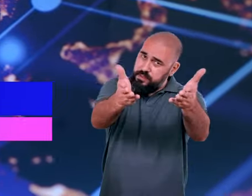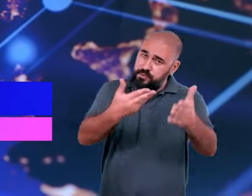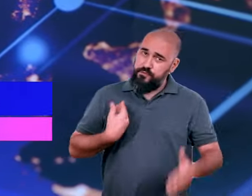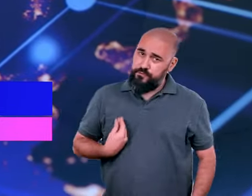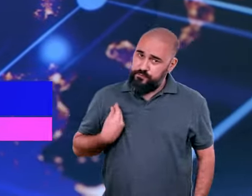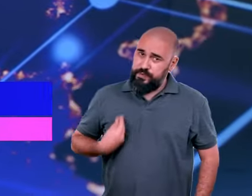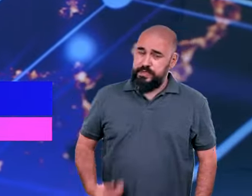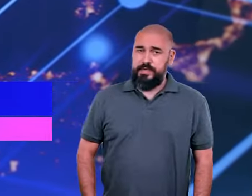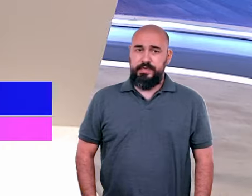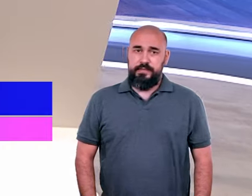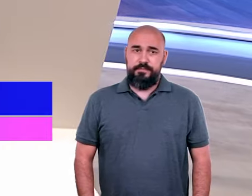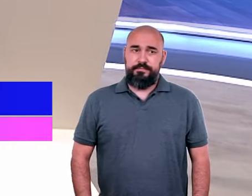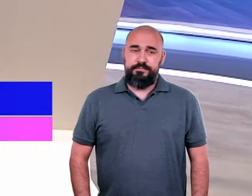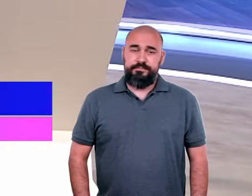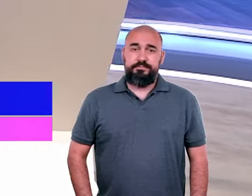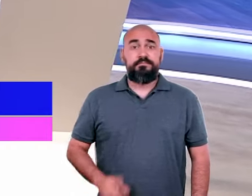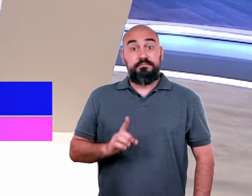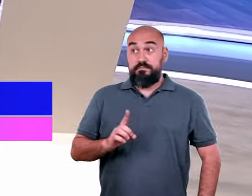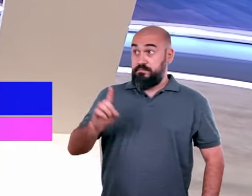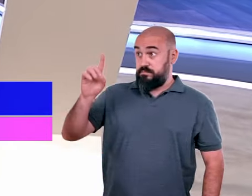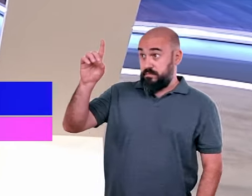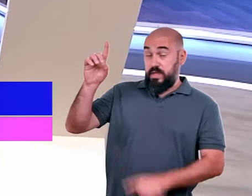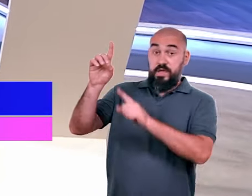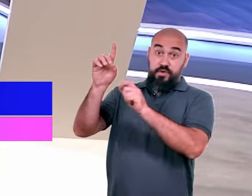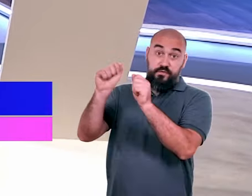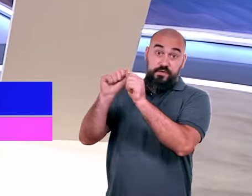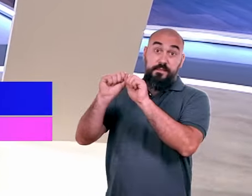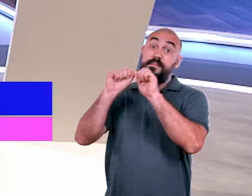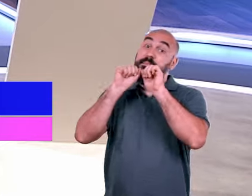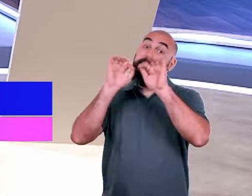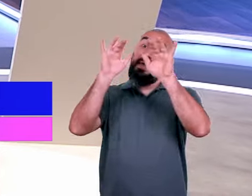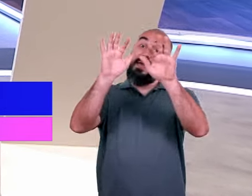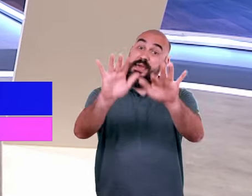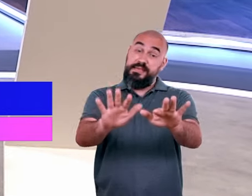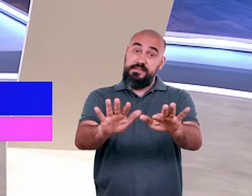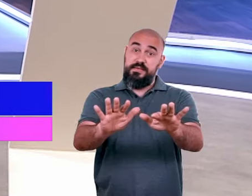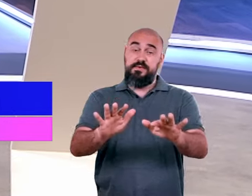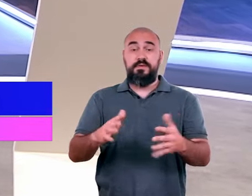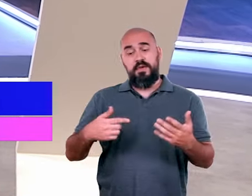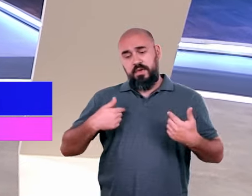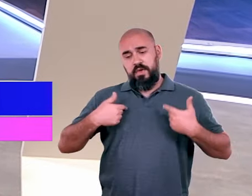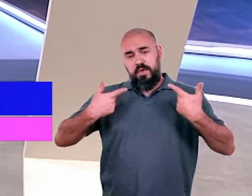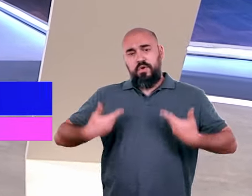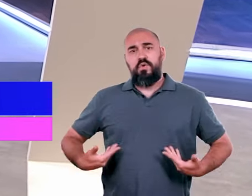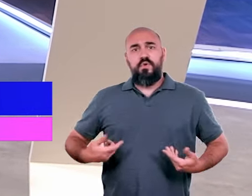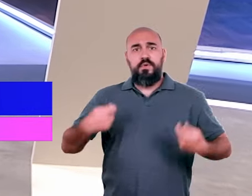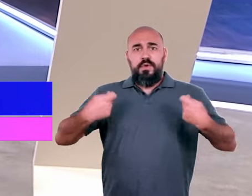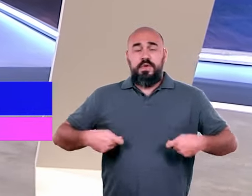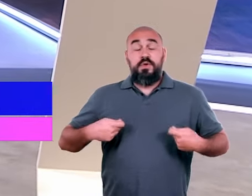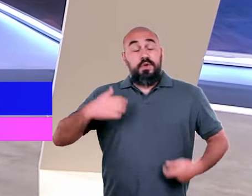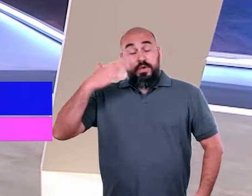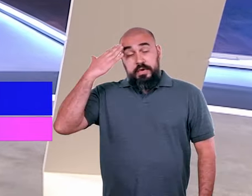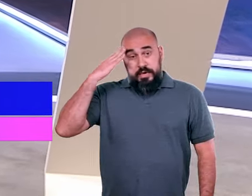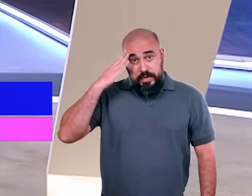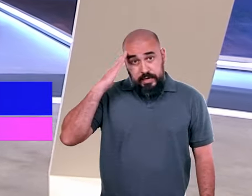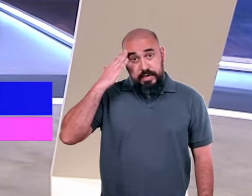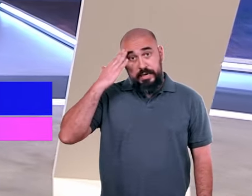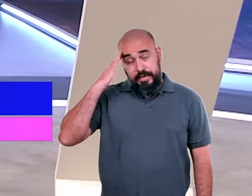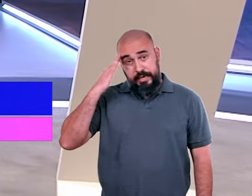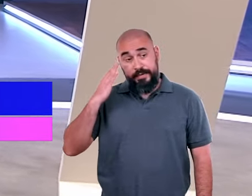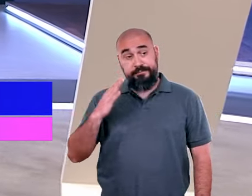vida. Como Deus se manifesta pelas suas bênçãos, eu preciso entender